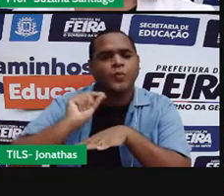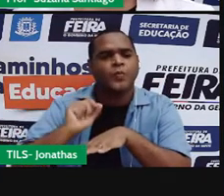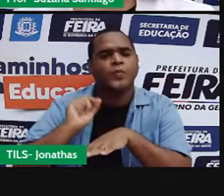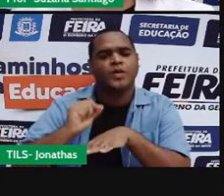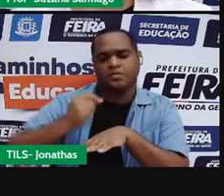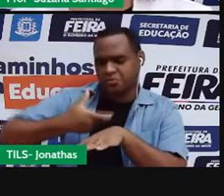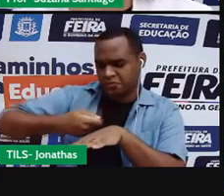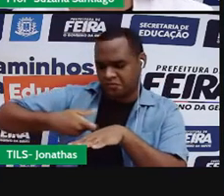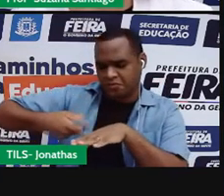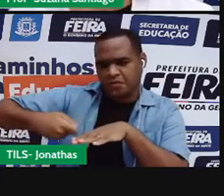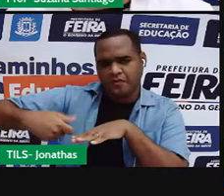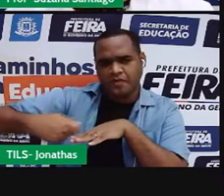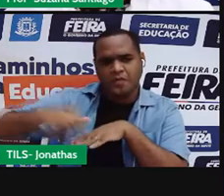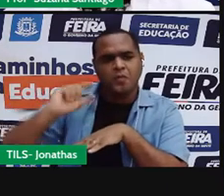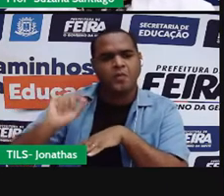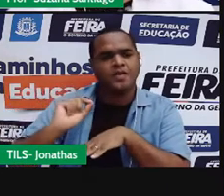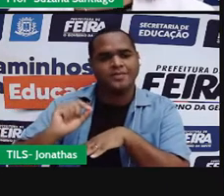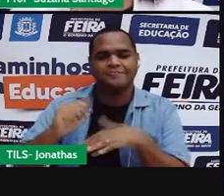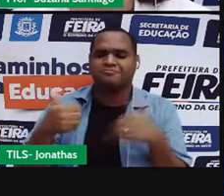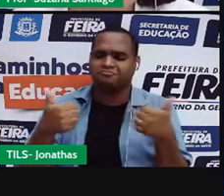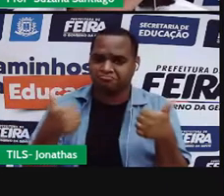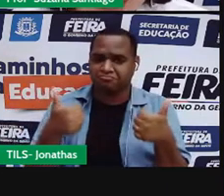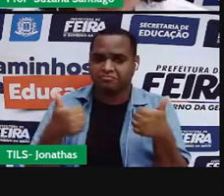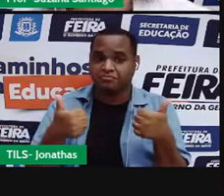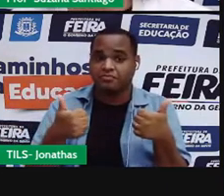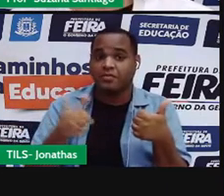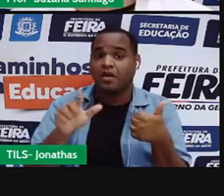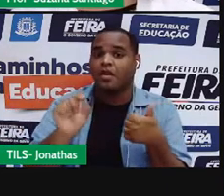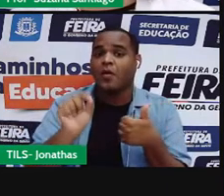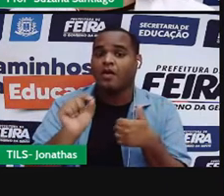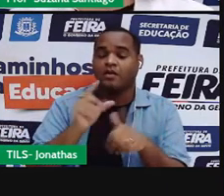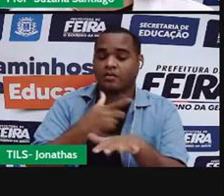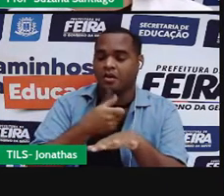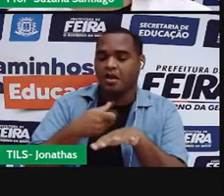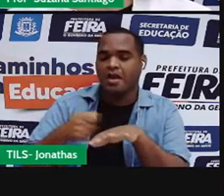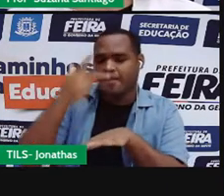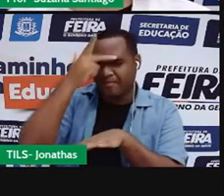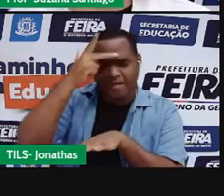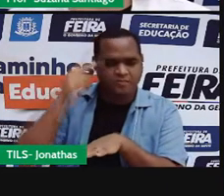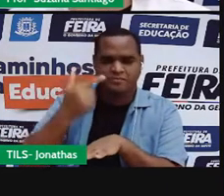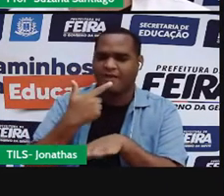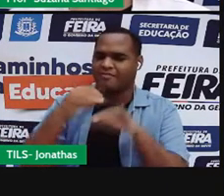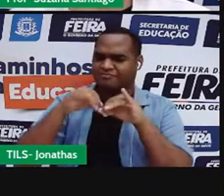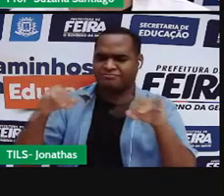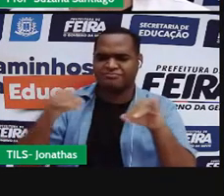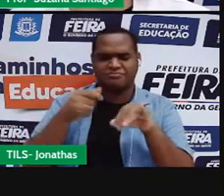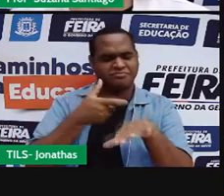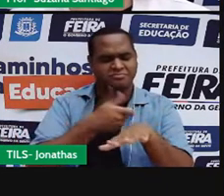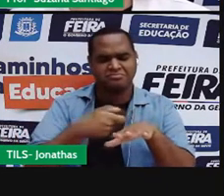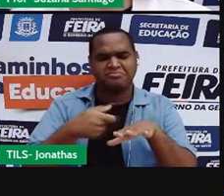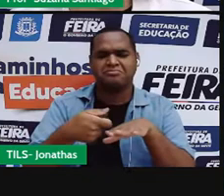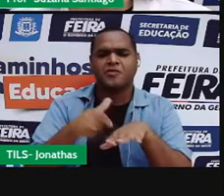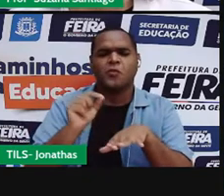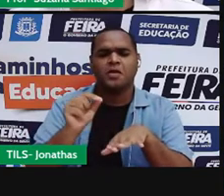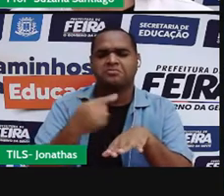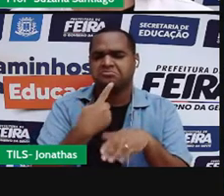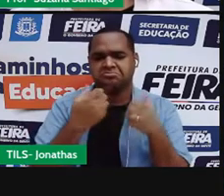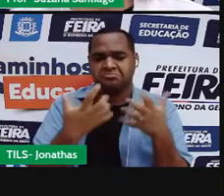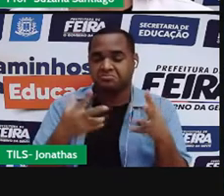são essas fake news? Conte pra gente. Pois é, Thay. Tanta gente fala de fake news hoje em dia, né? Um assunto